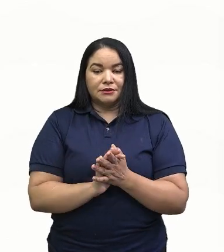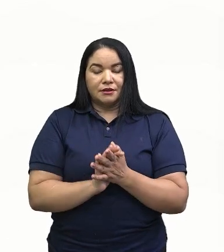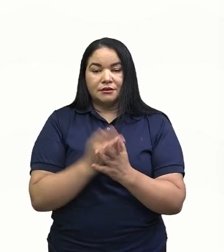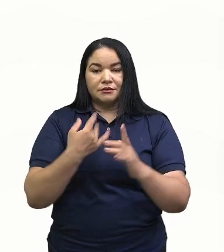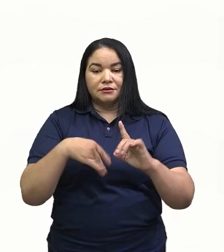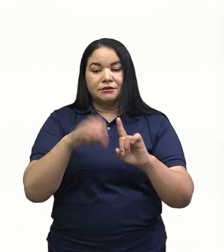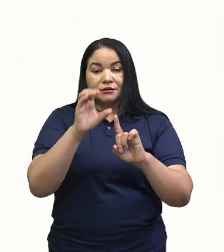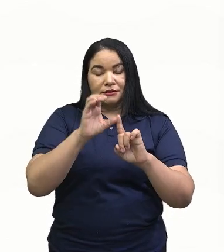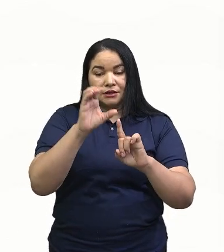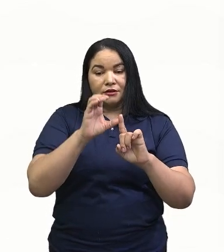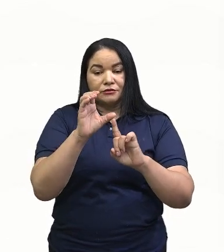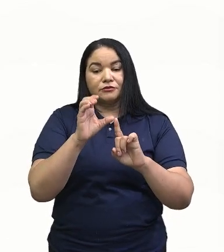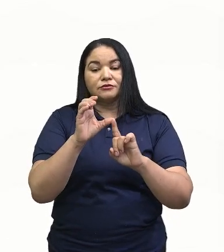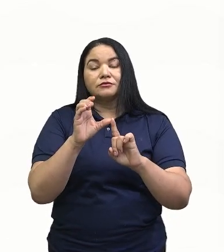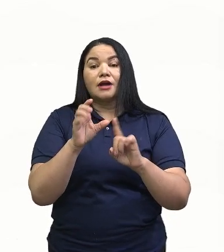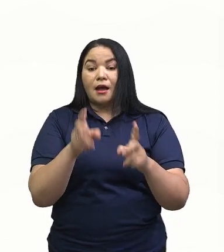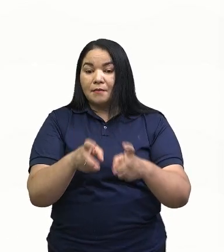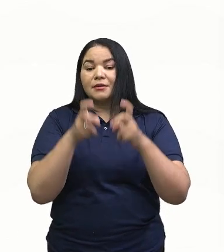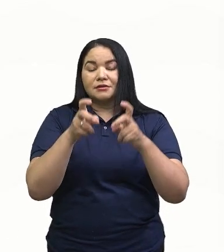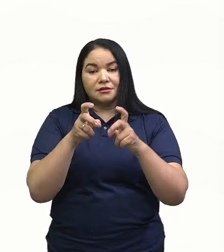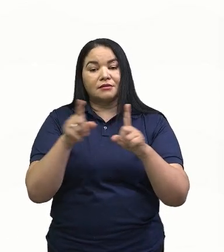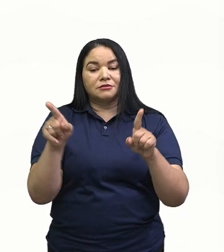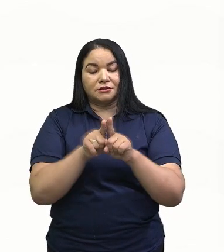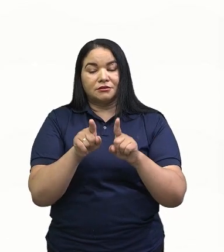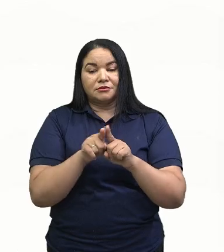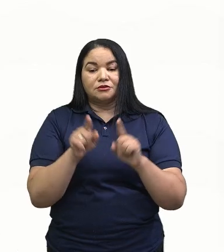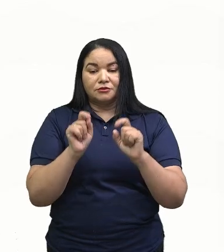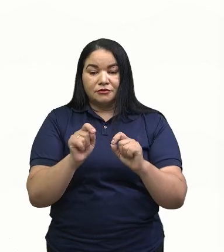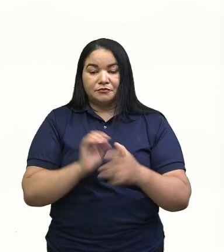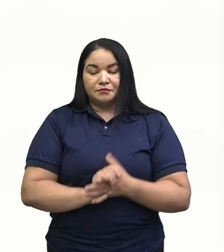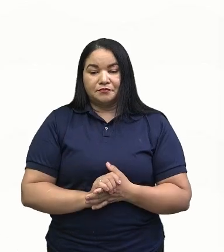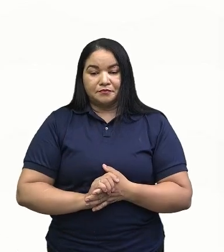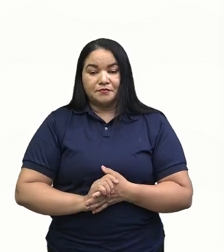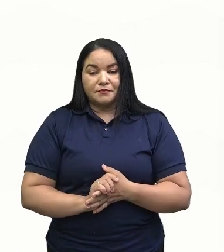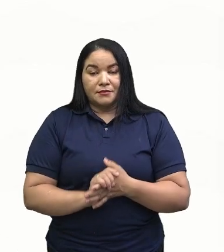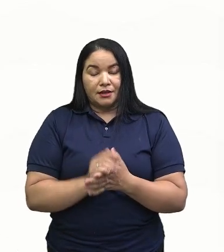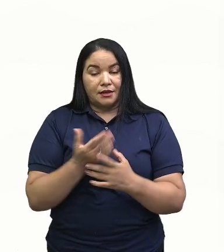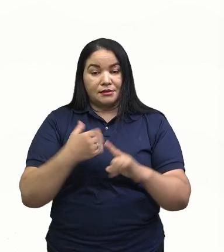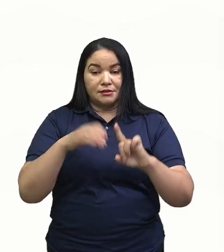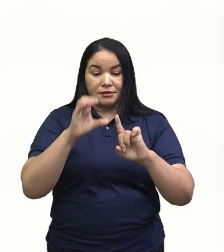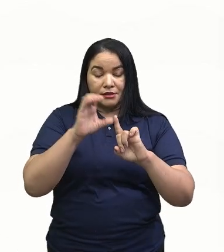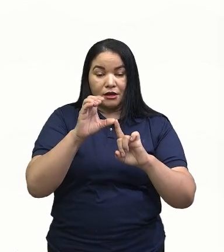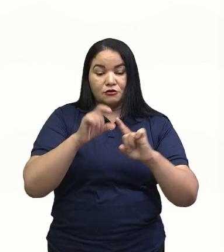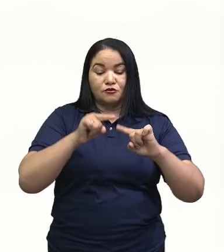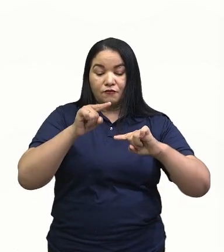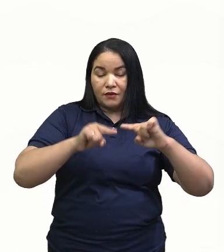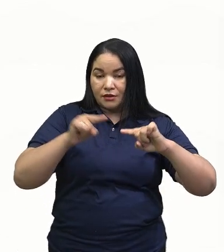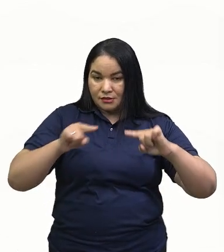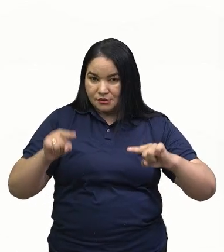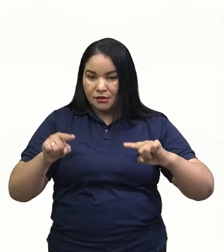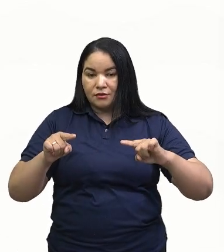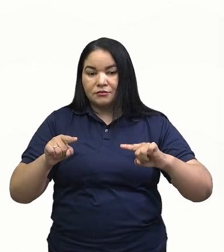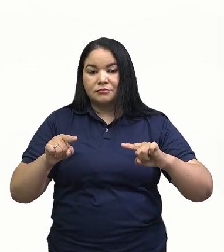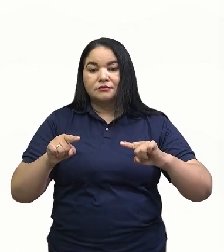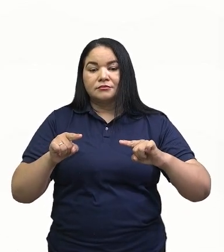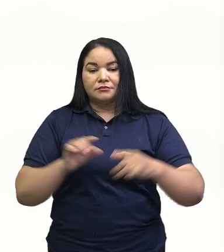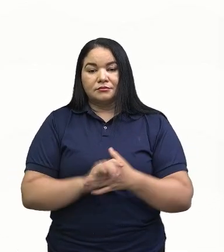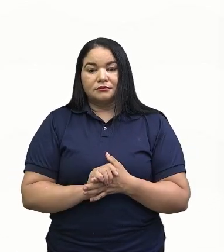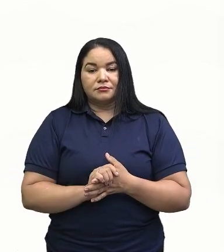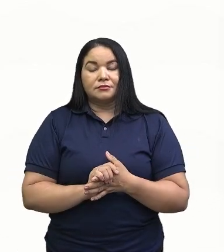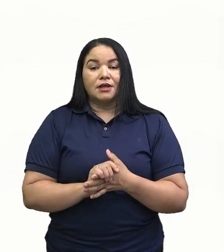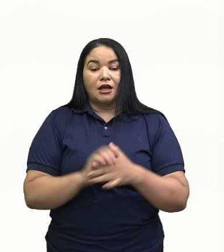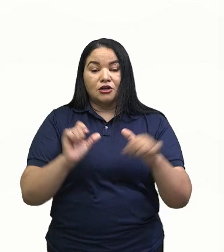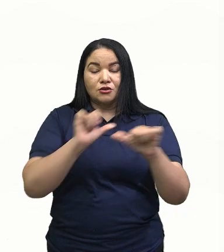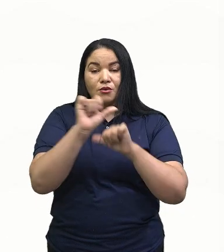você percebe aí, quando tivermos falando de Celsius, variação de Celsius